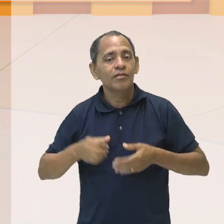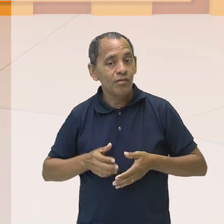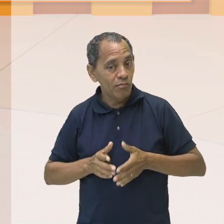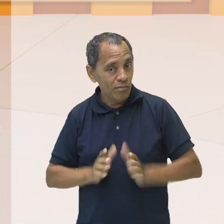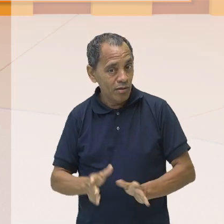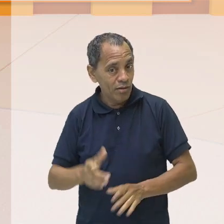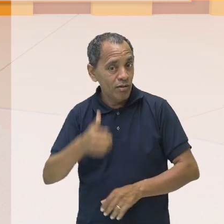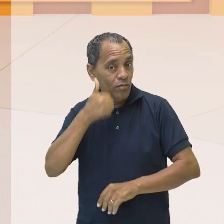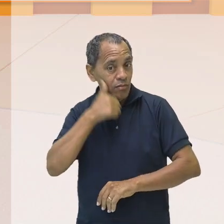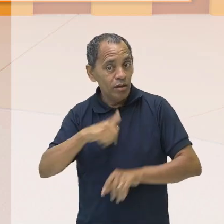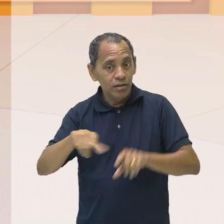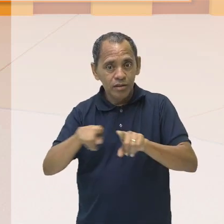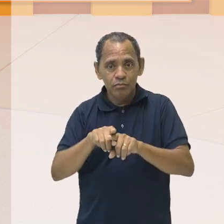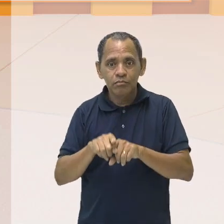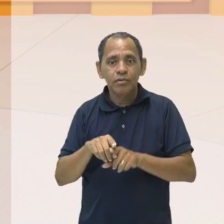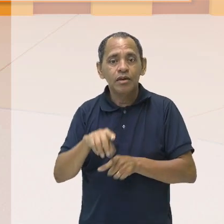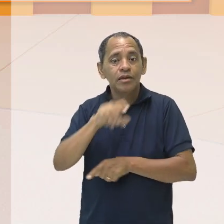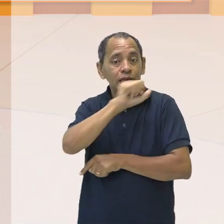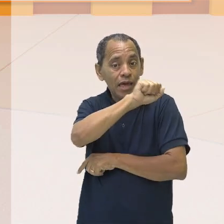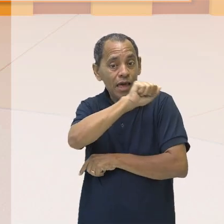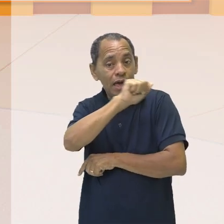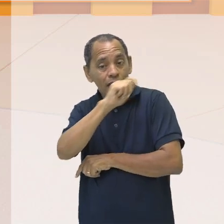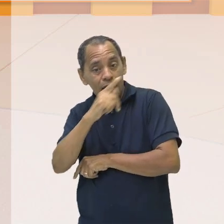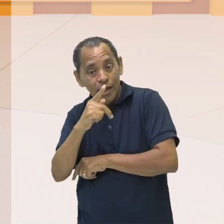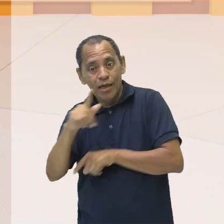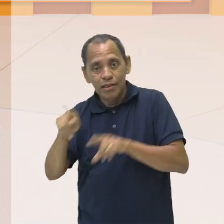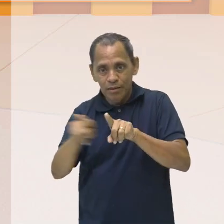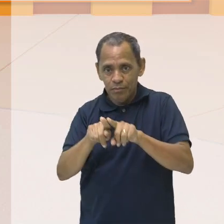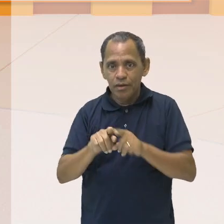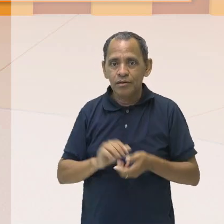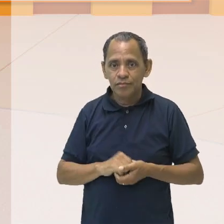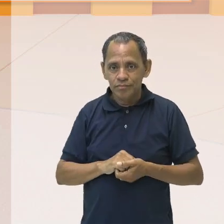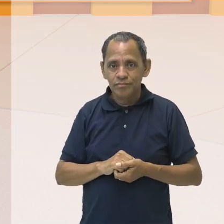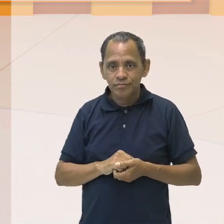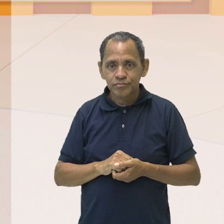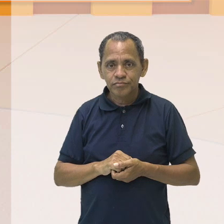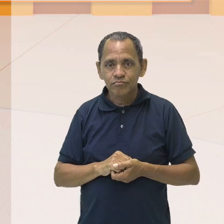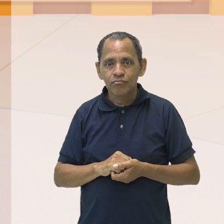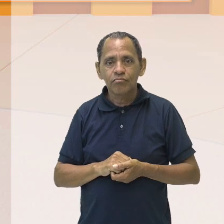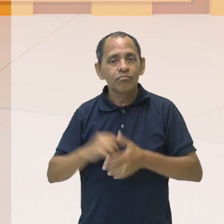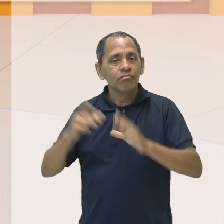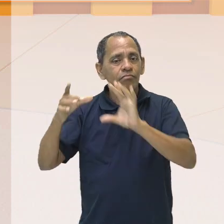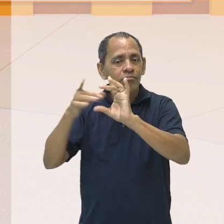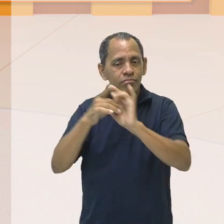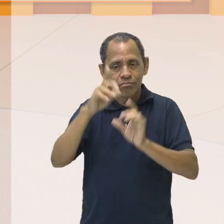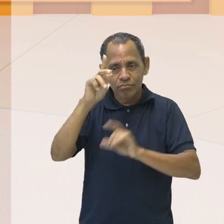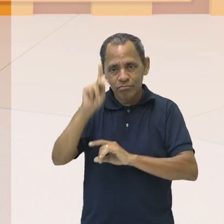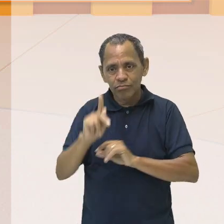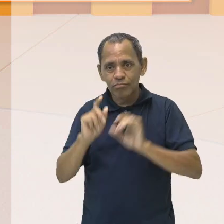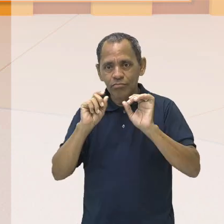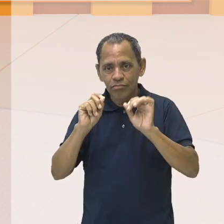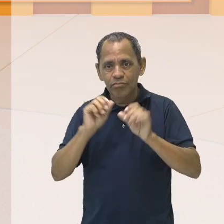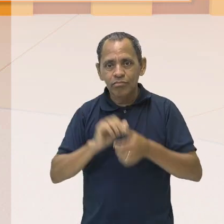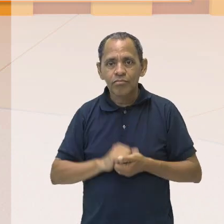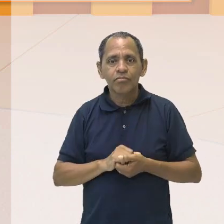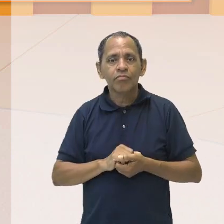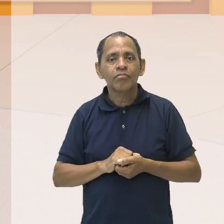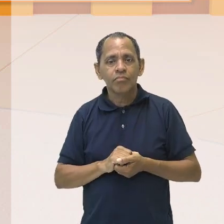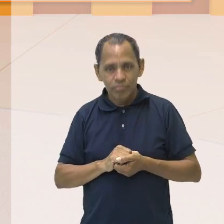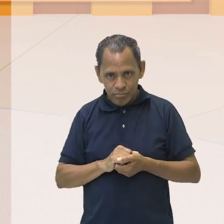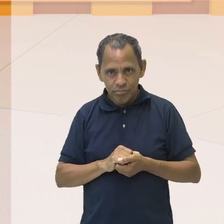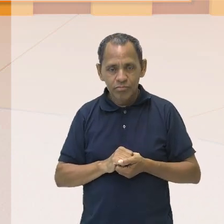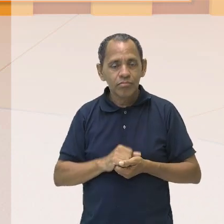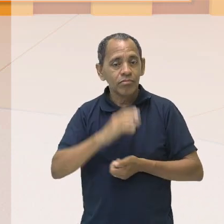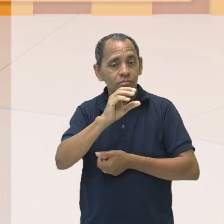a aposentadoria. Só para a gente fazer um aparato aqui de contextualização histórica, a consolidação das leis